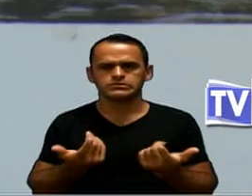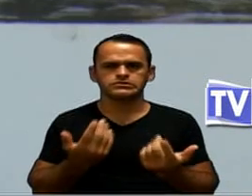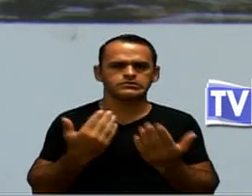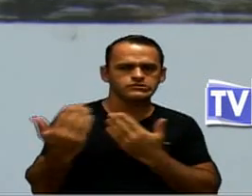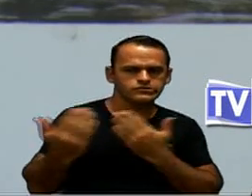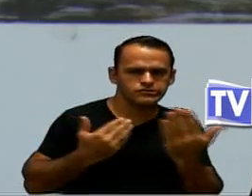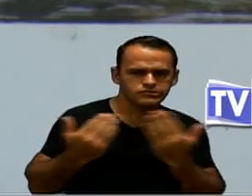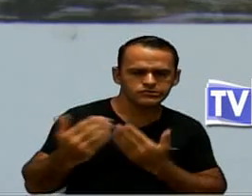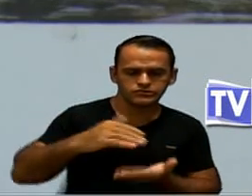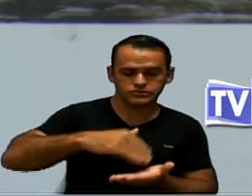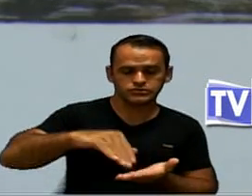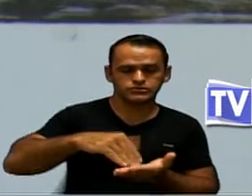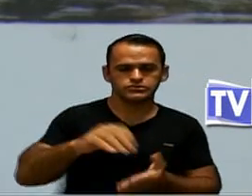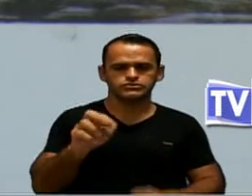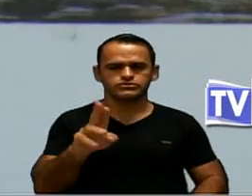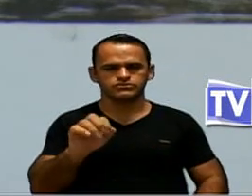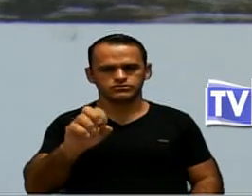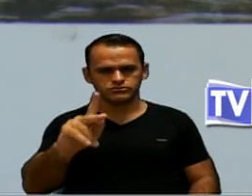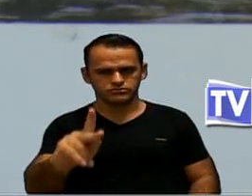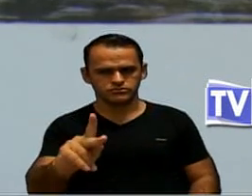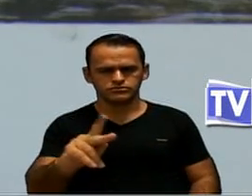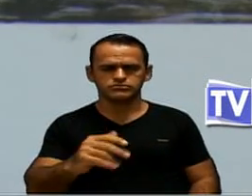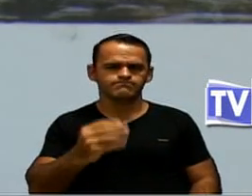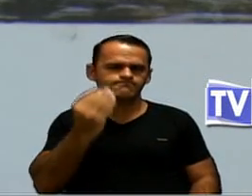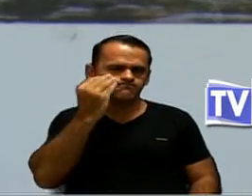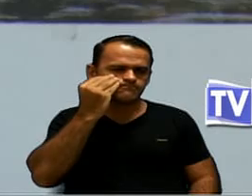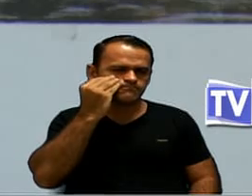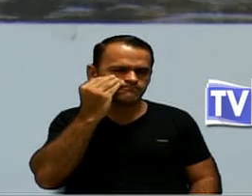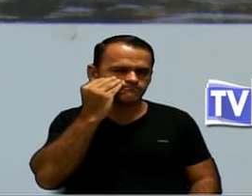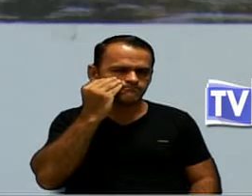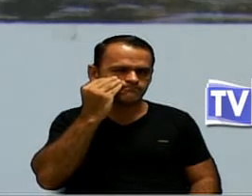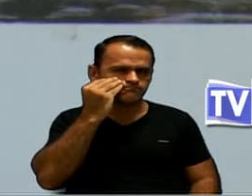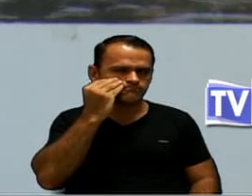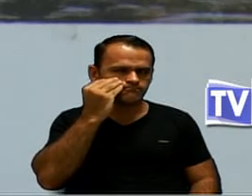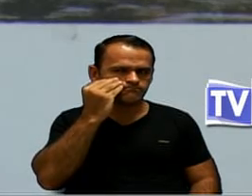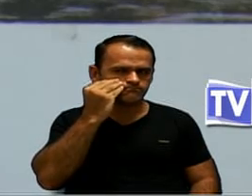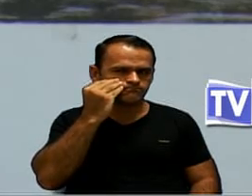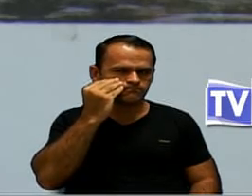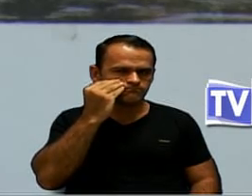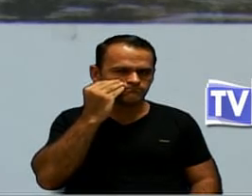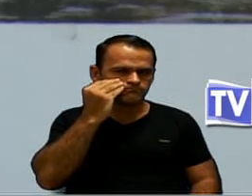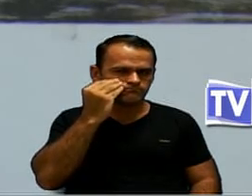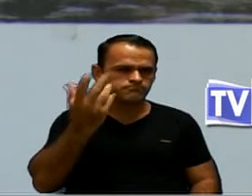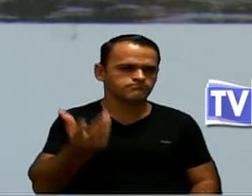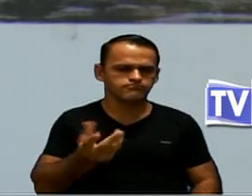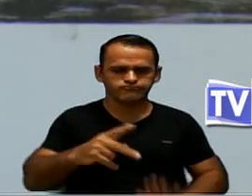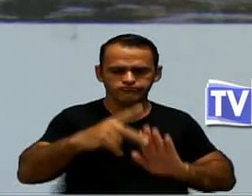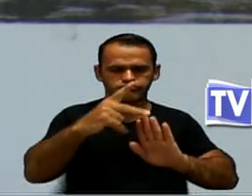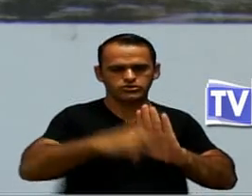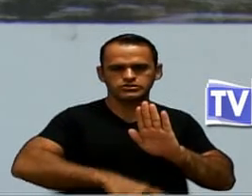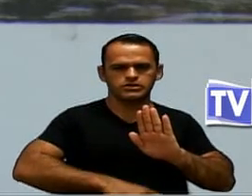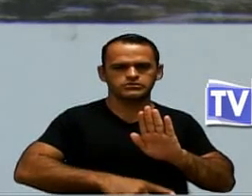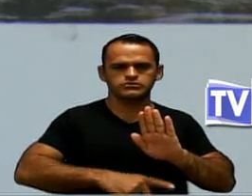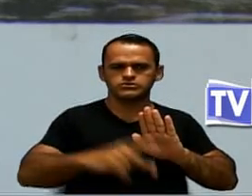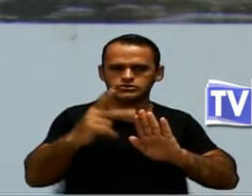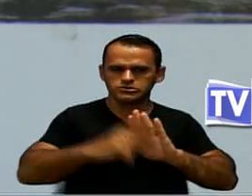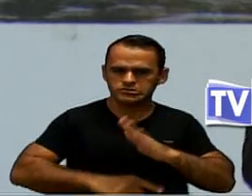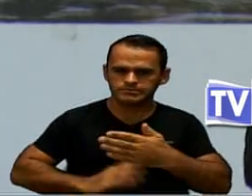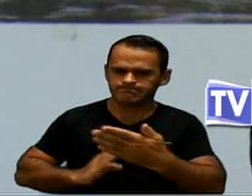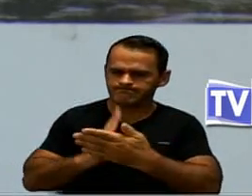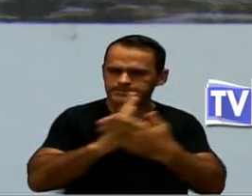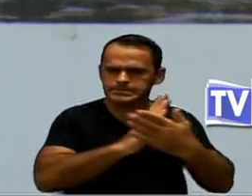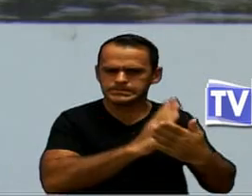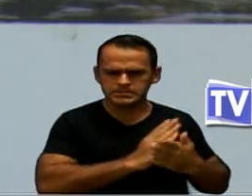o secretário Eric, tentando, na verdade, trazer à tona projetos importantes para a